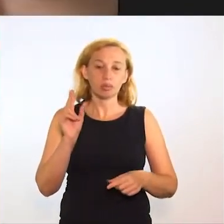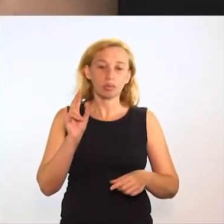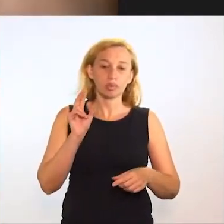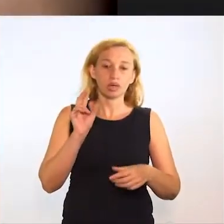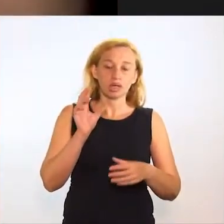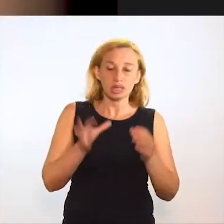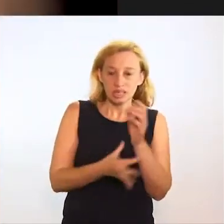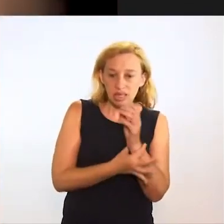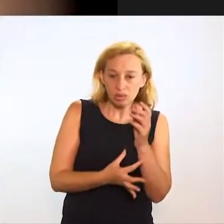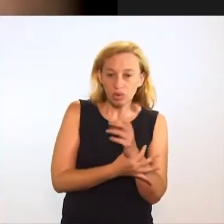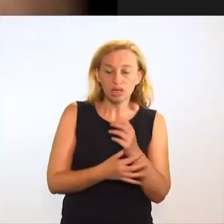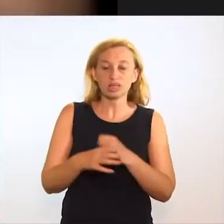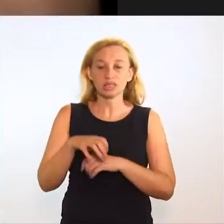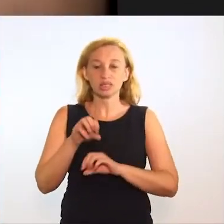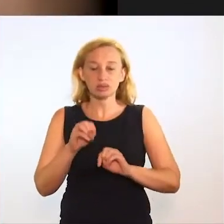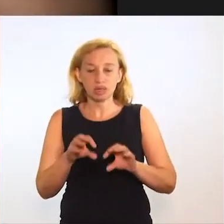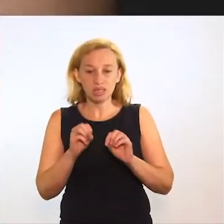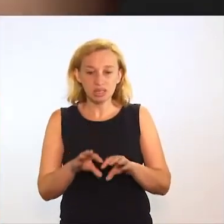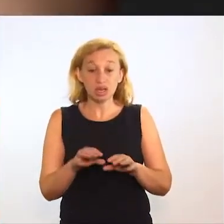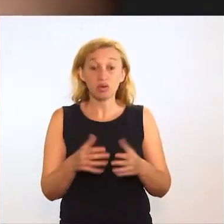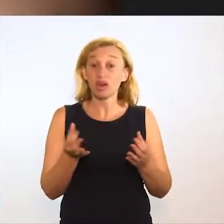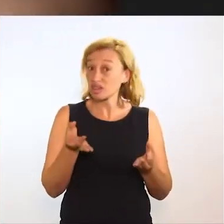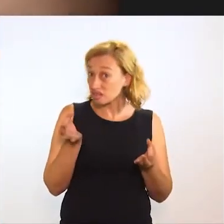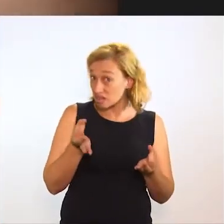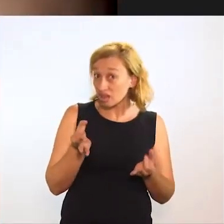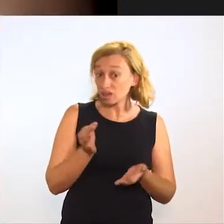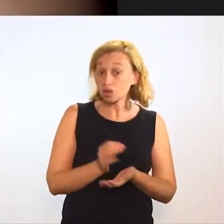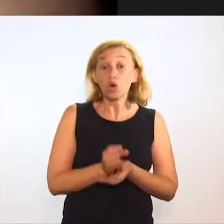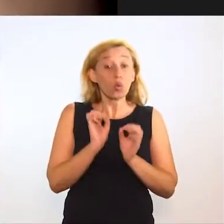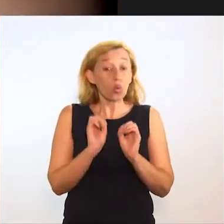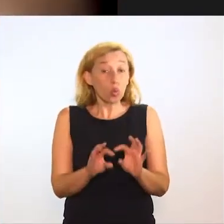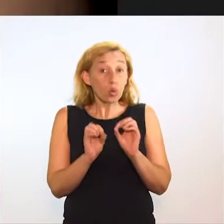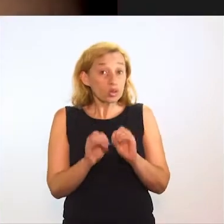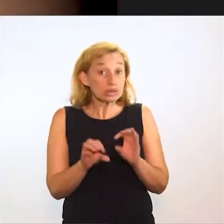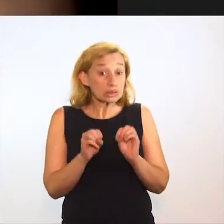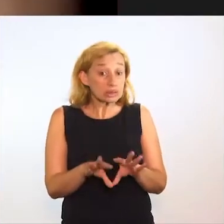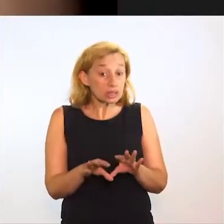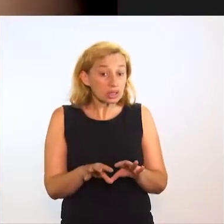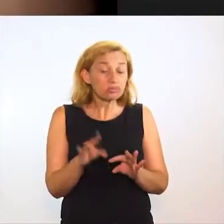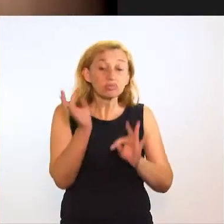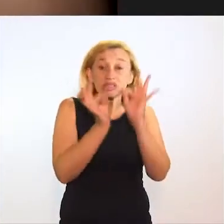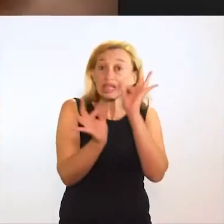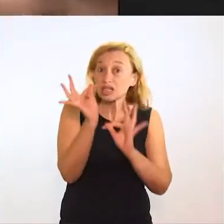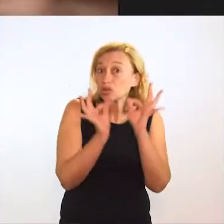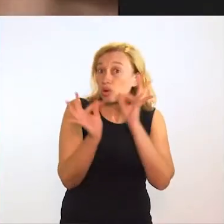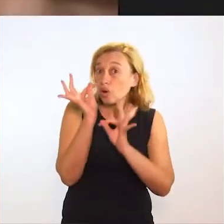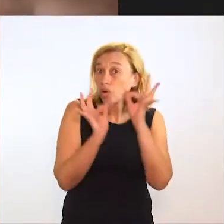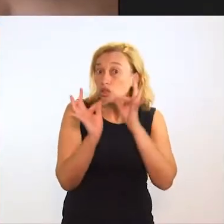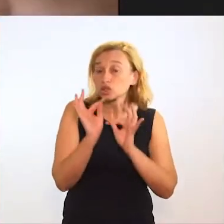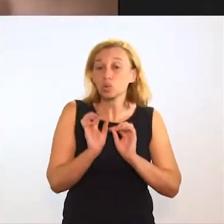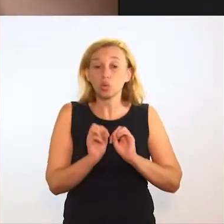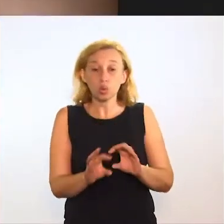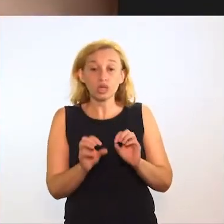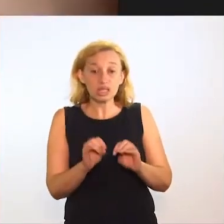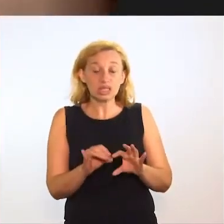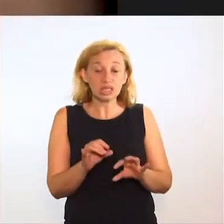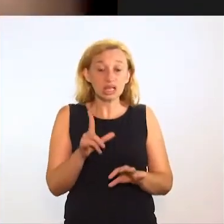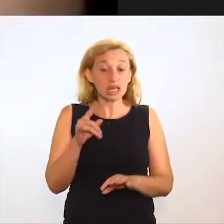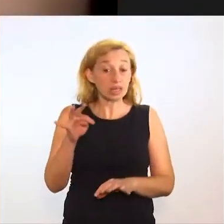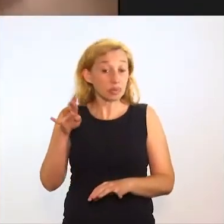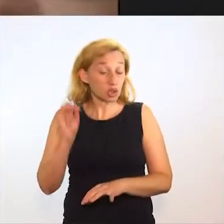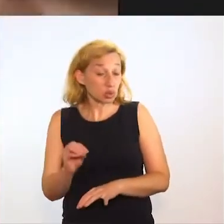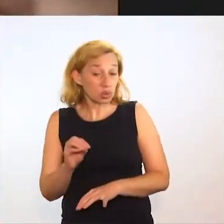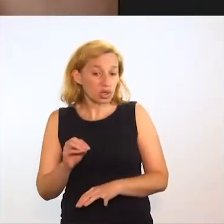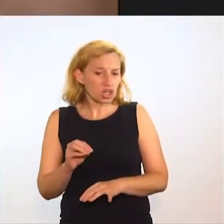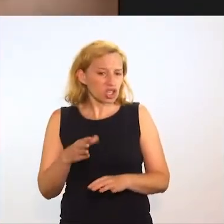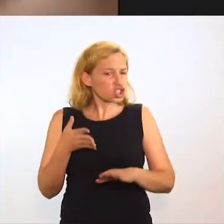e Educação e é fato, é notório, é público. O ensino tecnológico, o